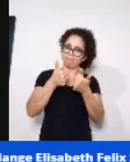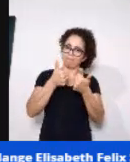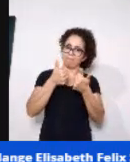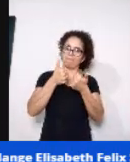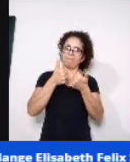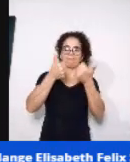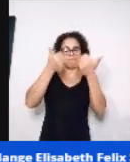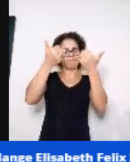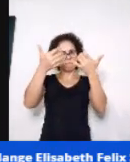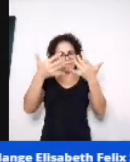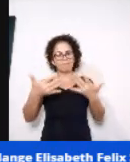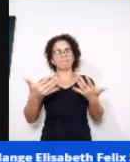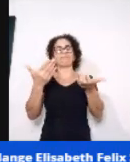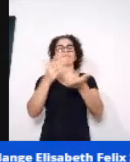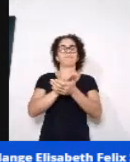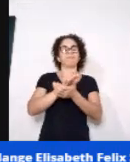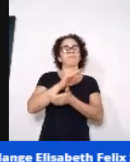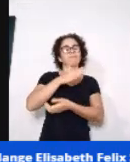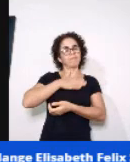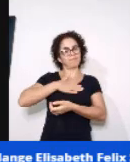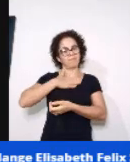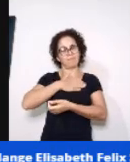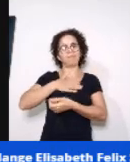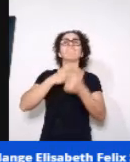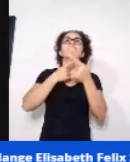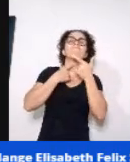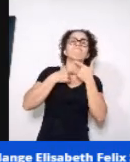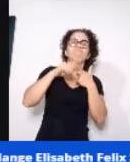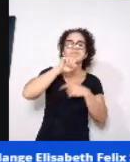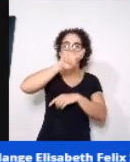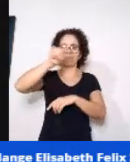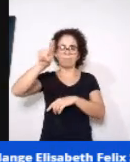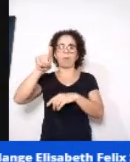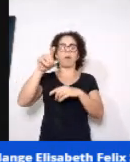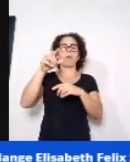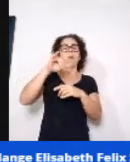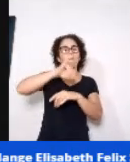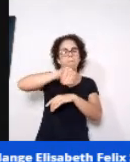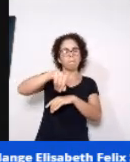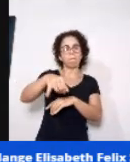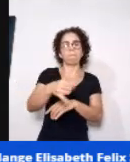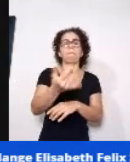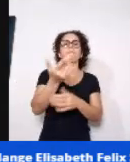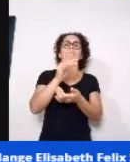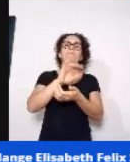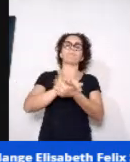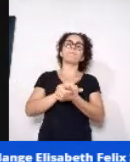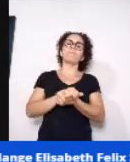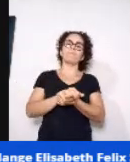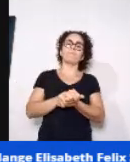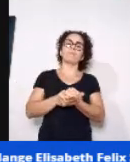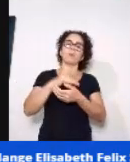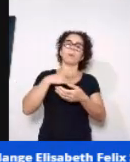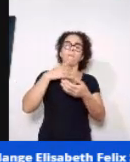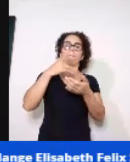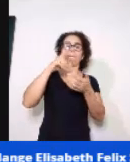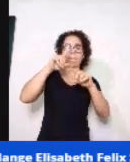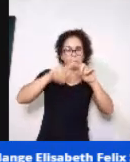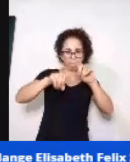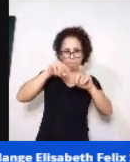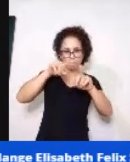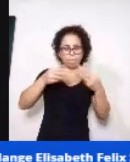para vocês. Espero que vocês tenham aproveitado. Meu contato vai ficar junto aí com o material. Eu fico à disposição. E é